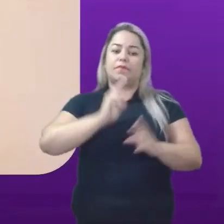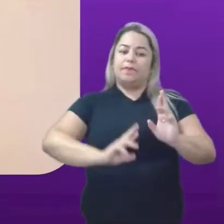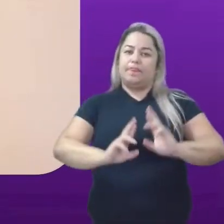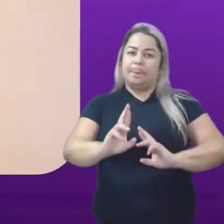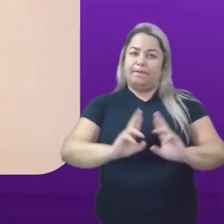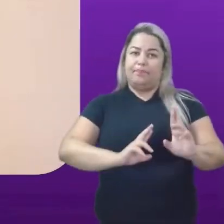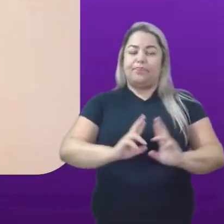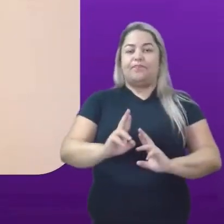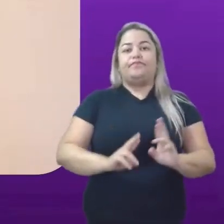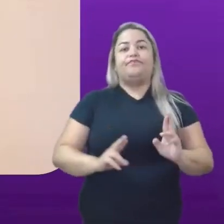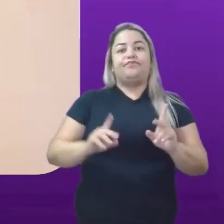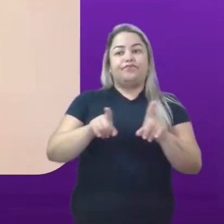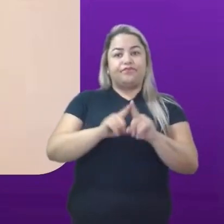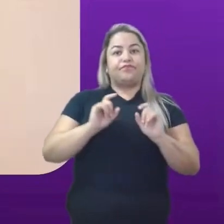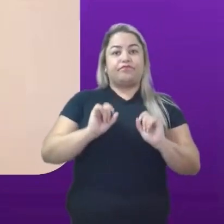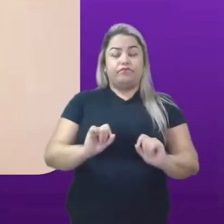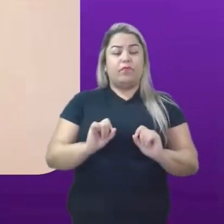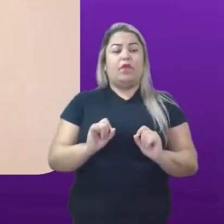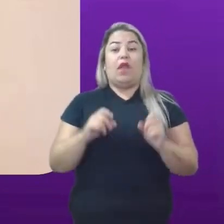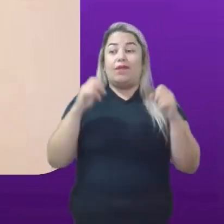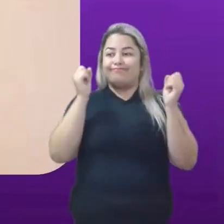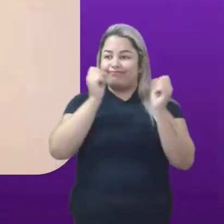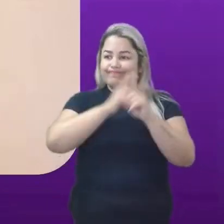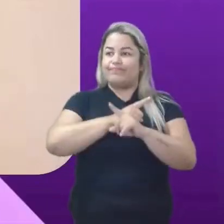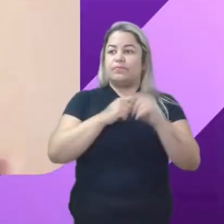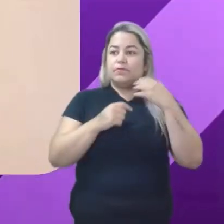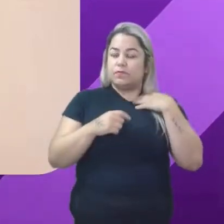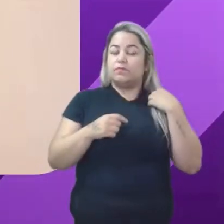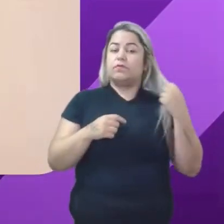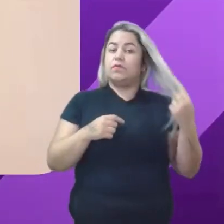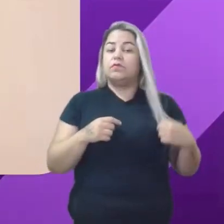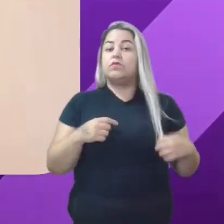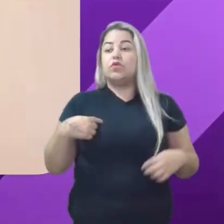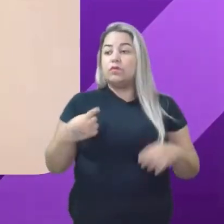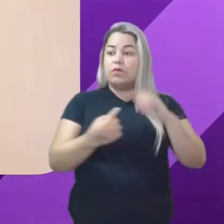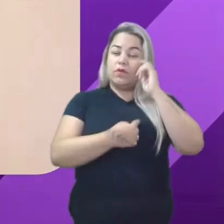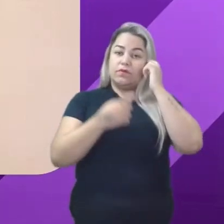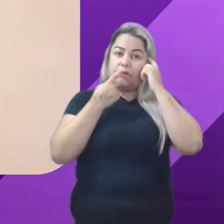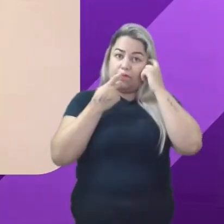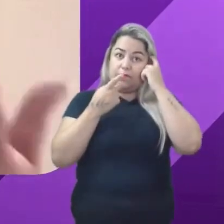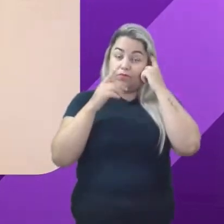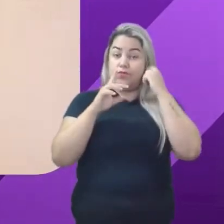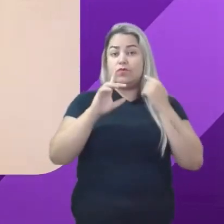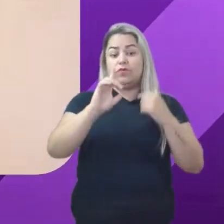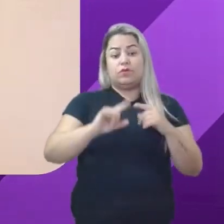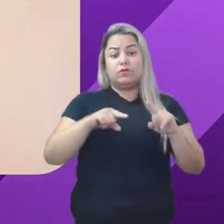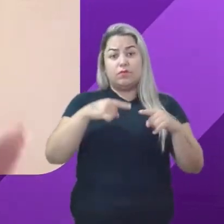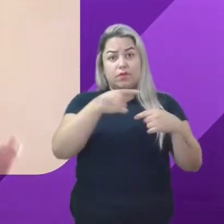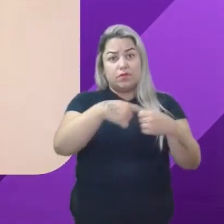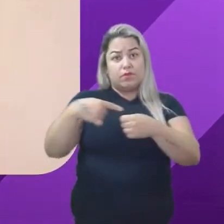relação de déficit habitacional é uma complexidade ainda maior quando a gente fala do direito à cidade. Os dados